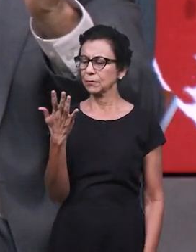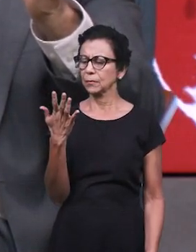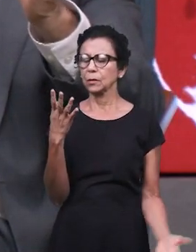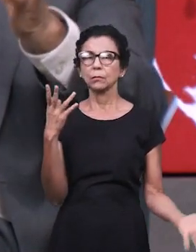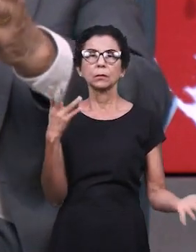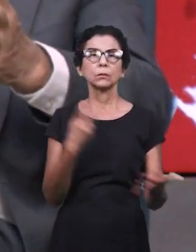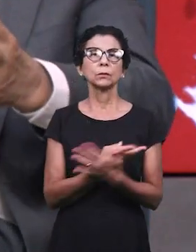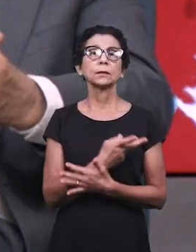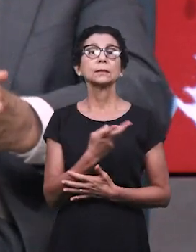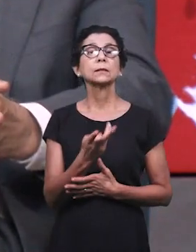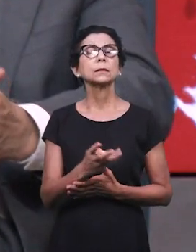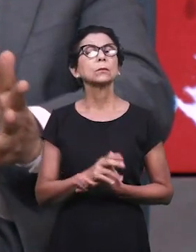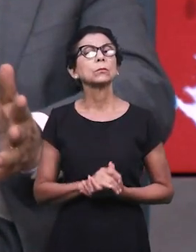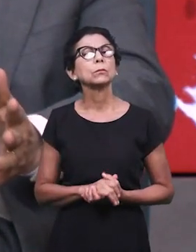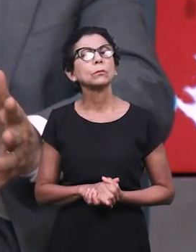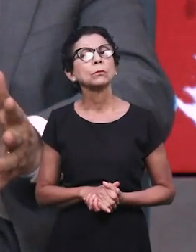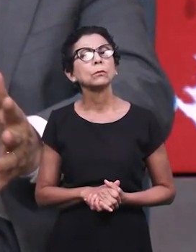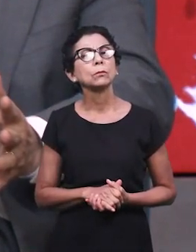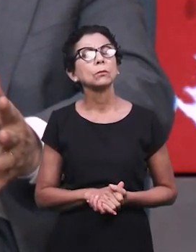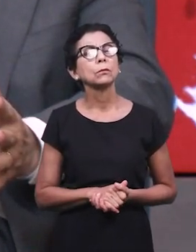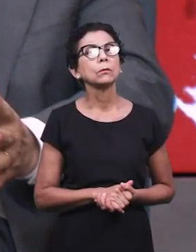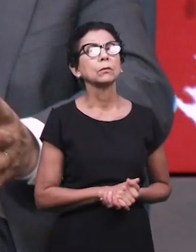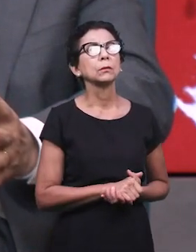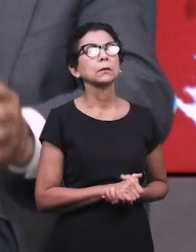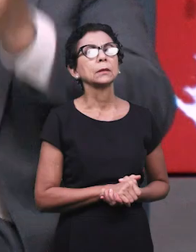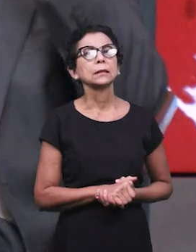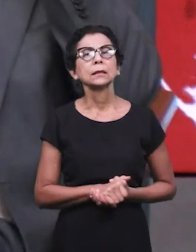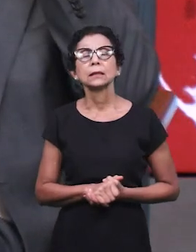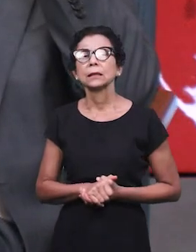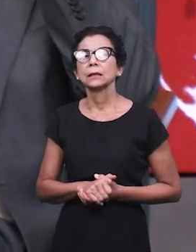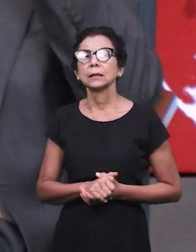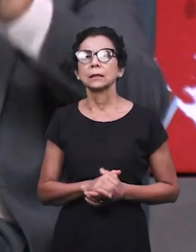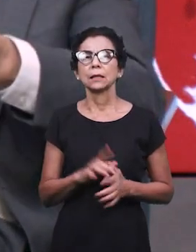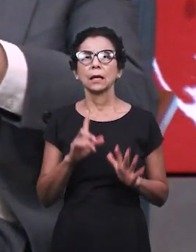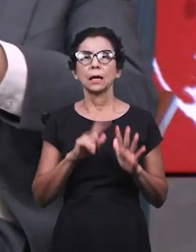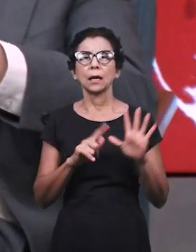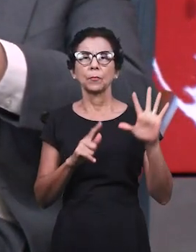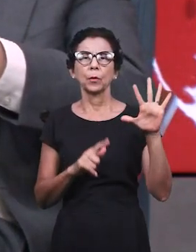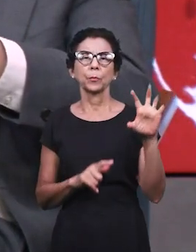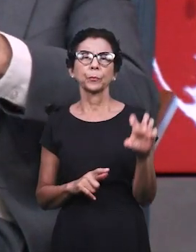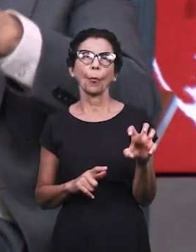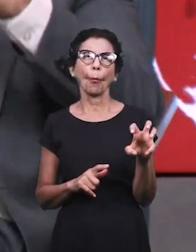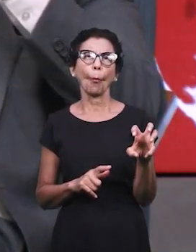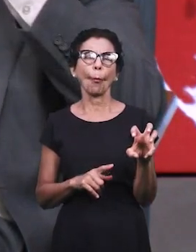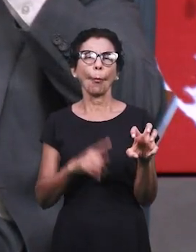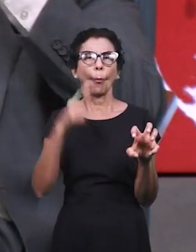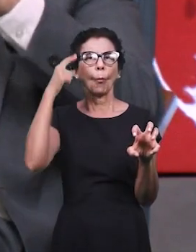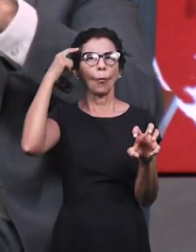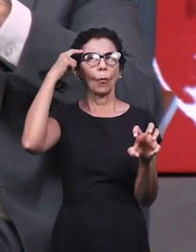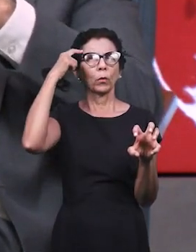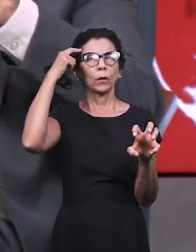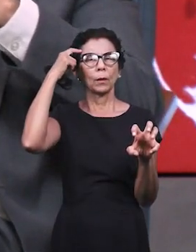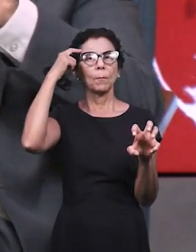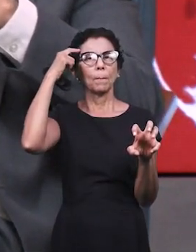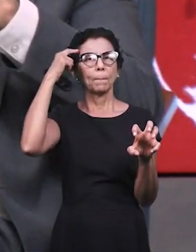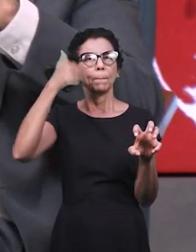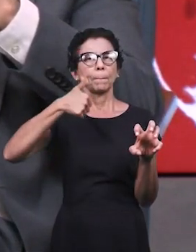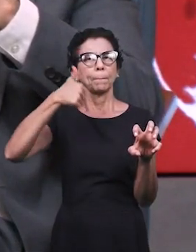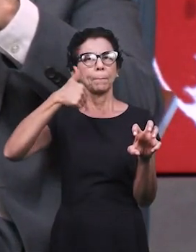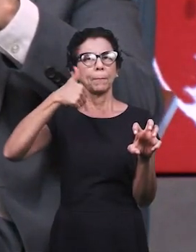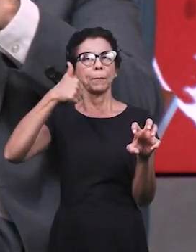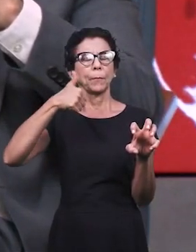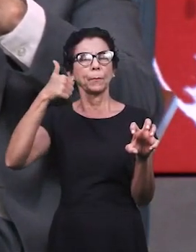O que aconteceu com ele? A mão estava mirrada, a cabeça estava boa, mas a mão estava mirrada. Então ele não conseguia